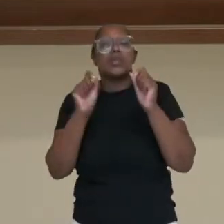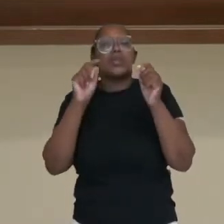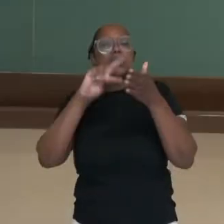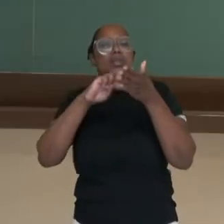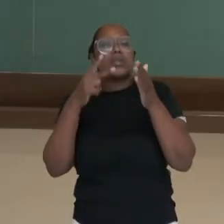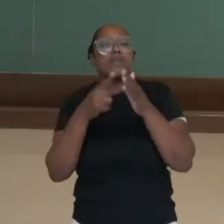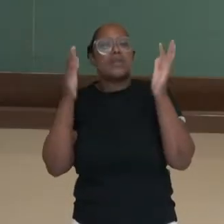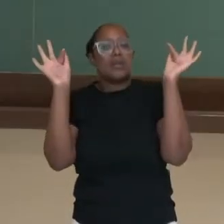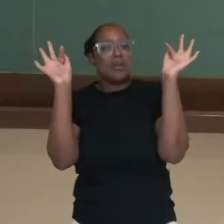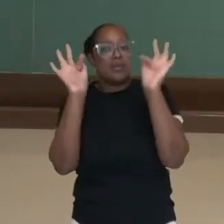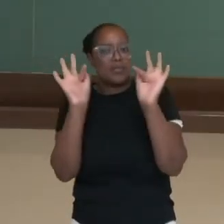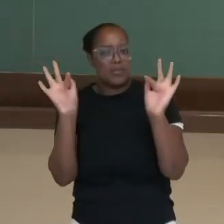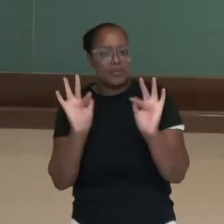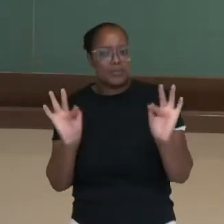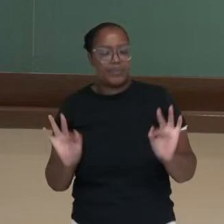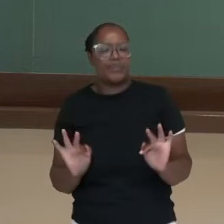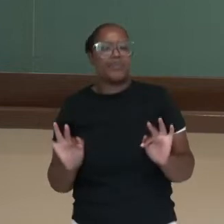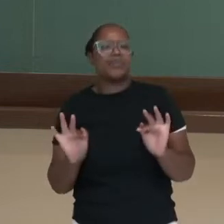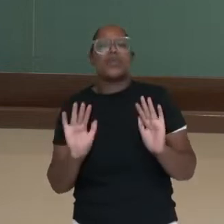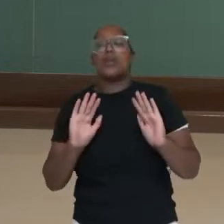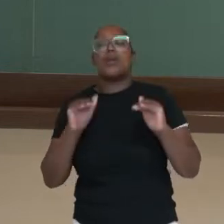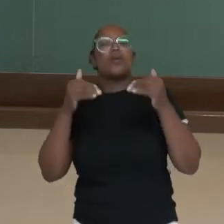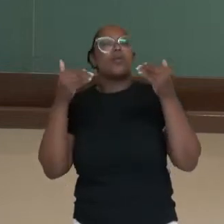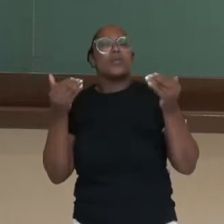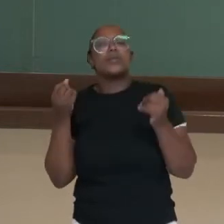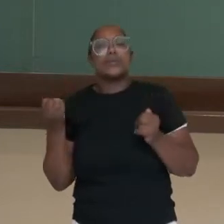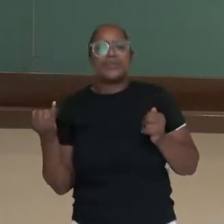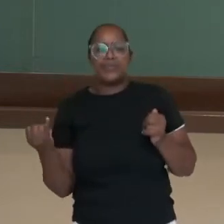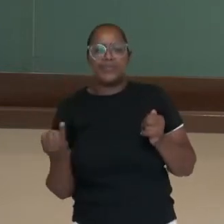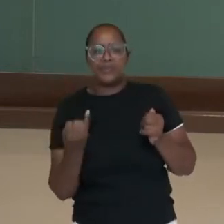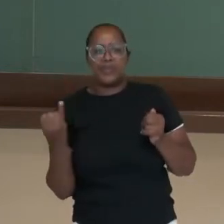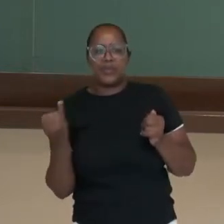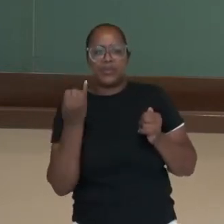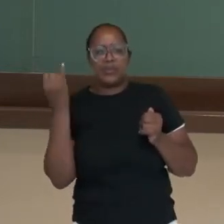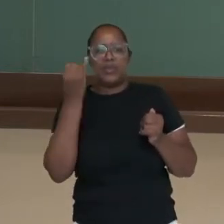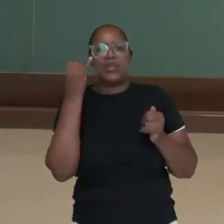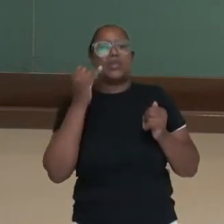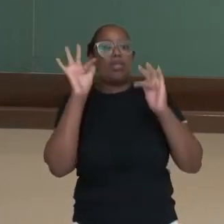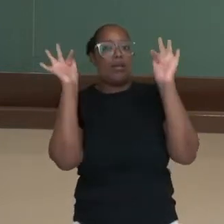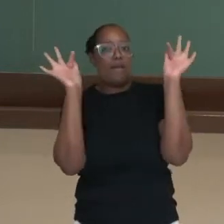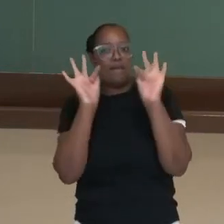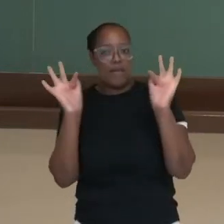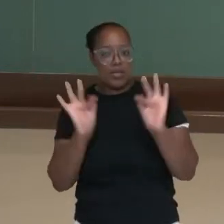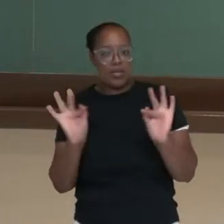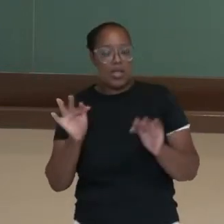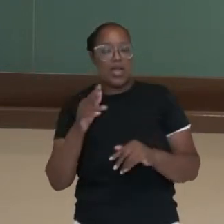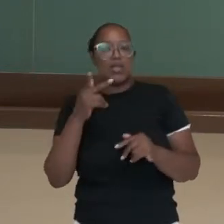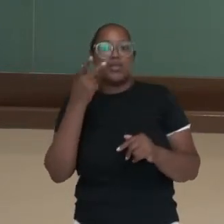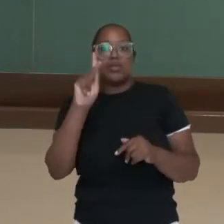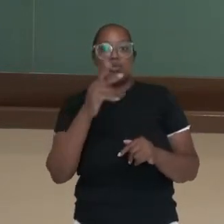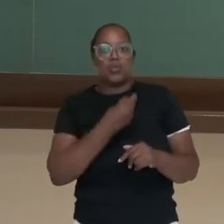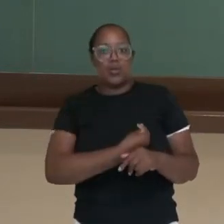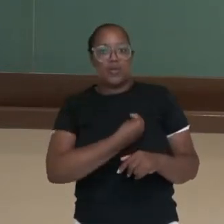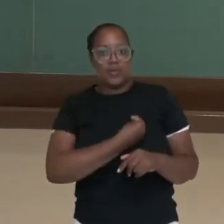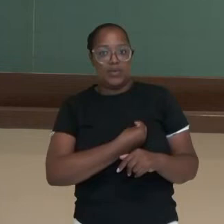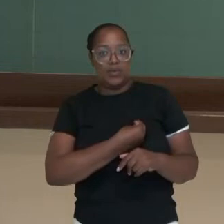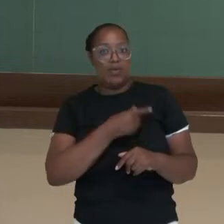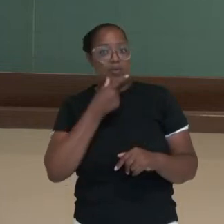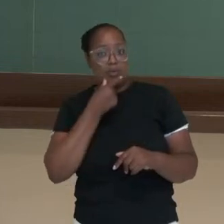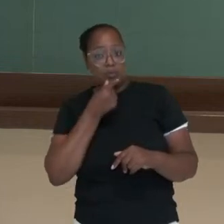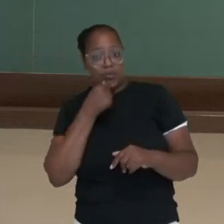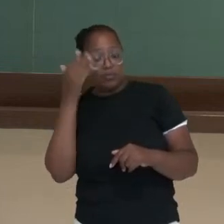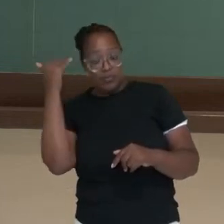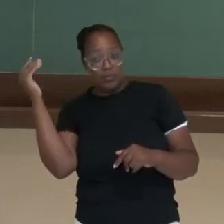vida. Então, assim, qual que é a importância da felicidade na sua vida? O Aristóteles fala assim, olha,